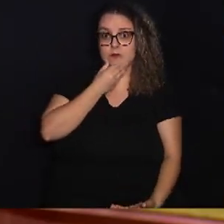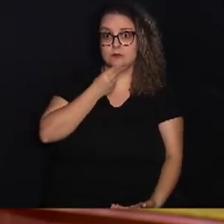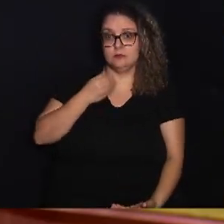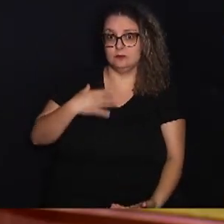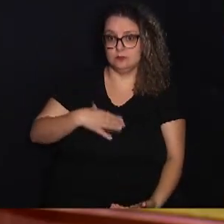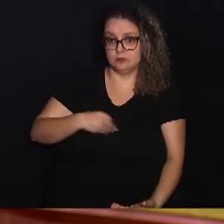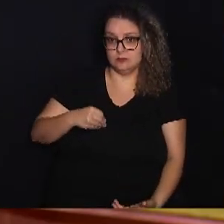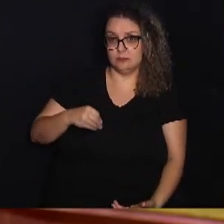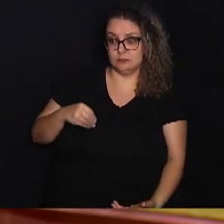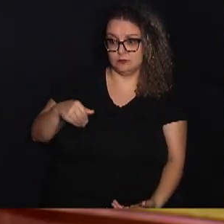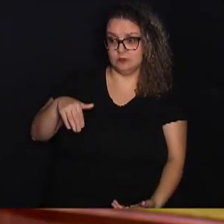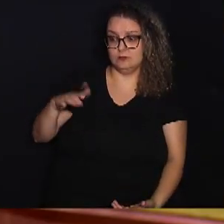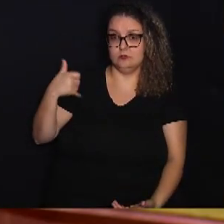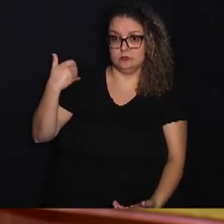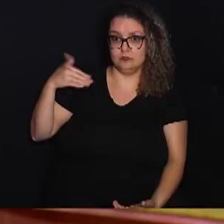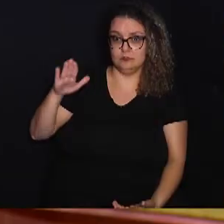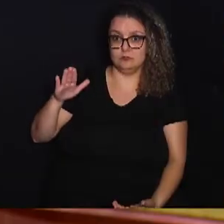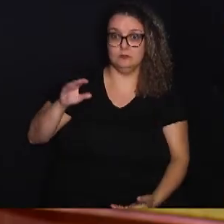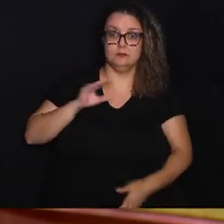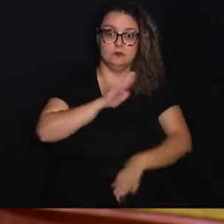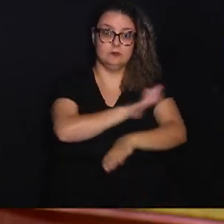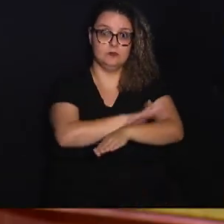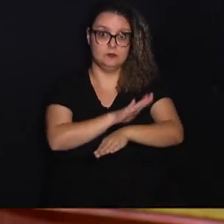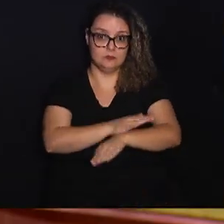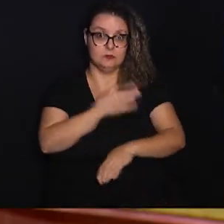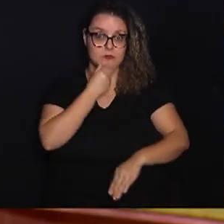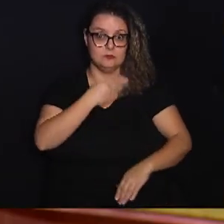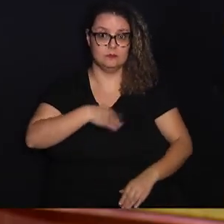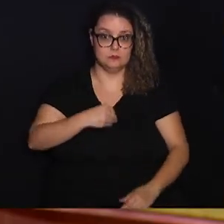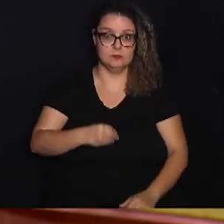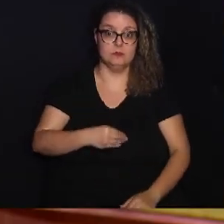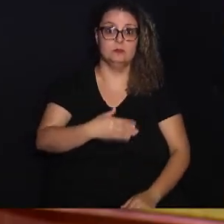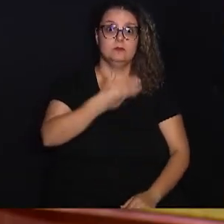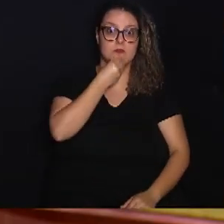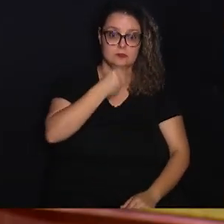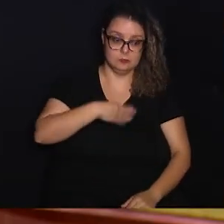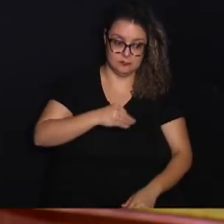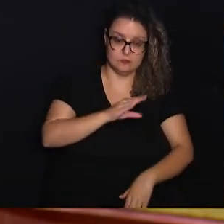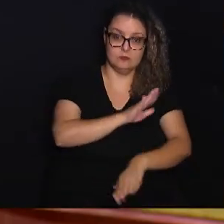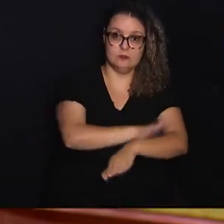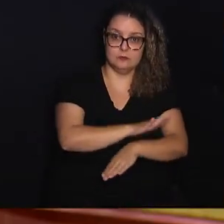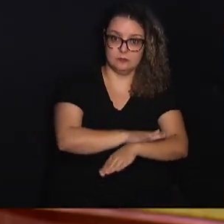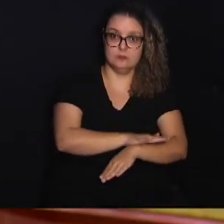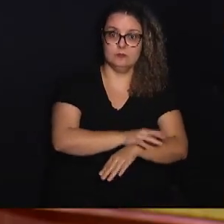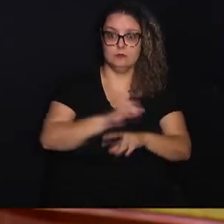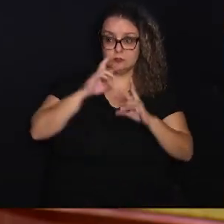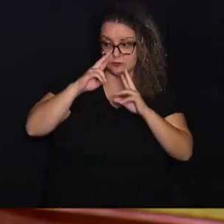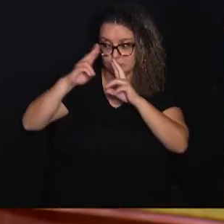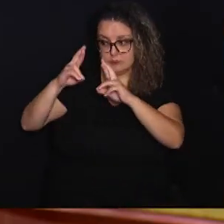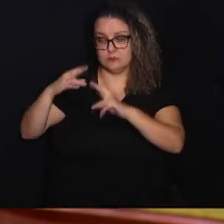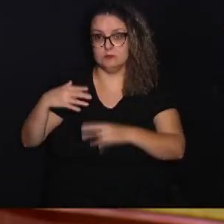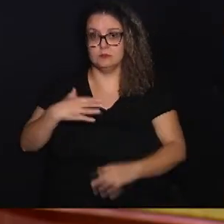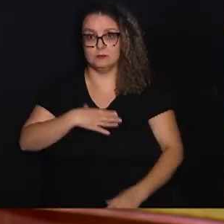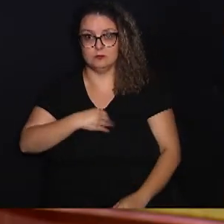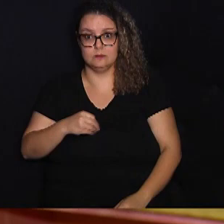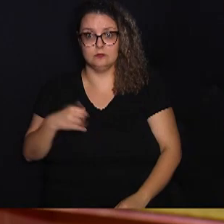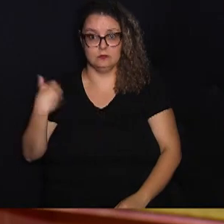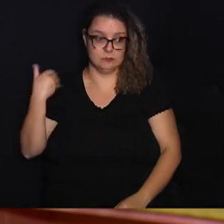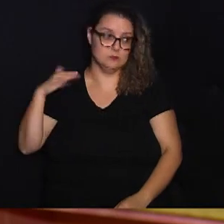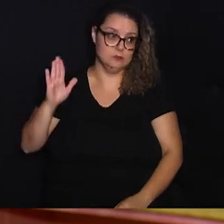velhos ajudavam a cuidar dos filhos mais novos. E os filhos mais novos, por sua vez, também respeitavam os mais velhos